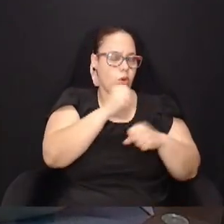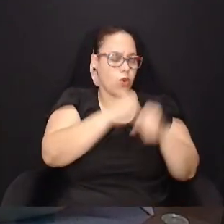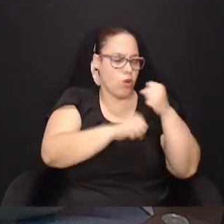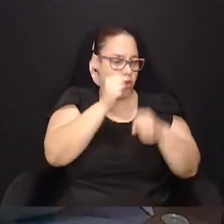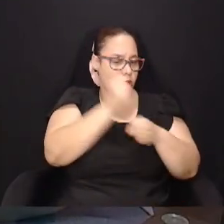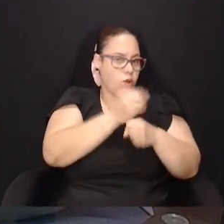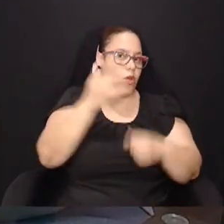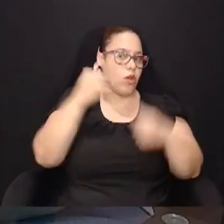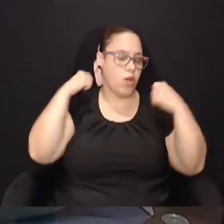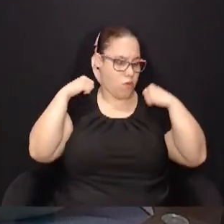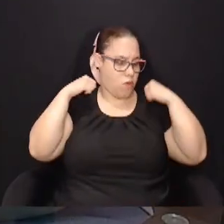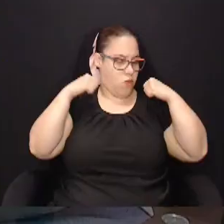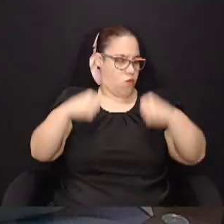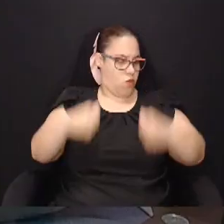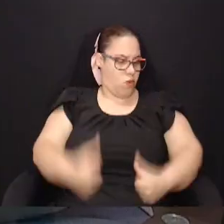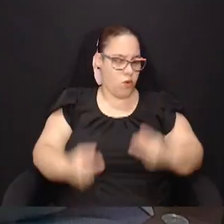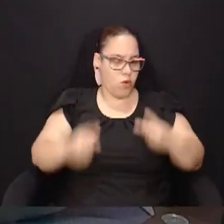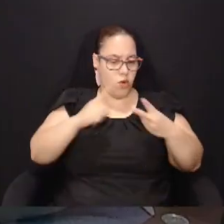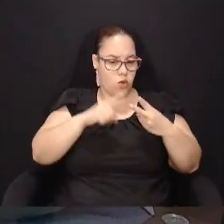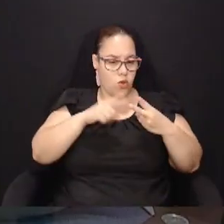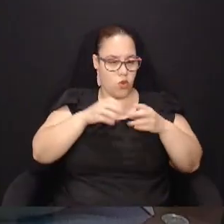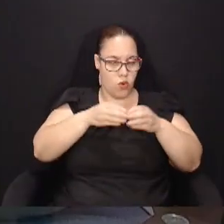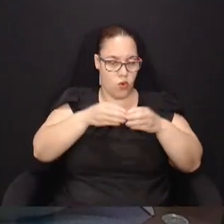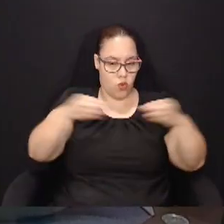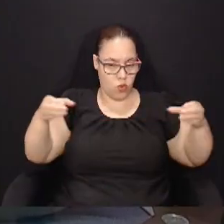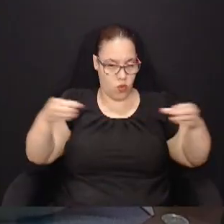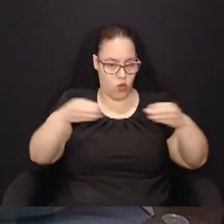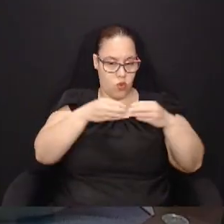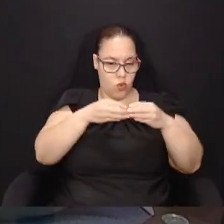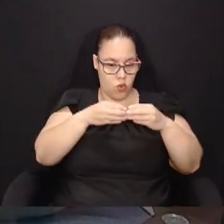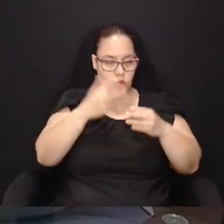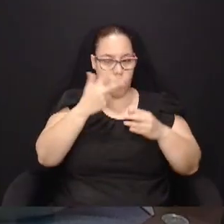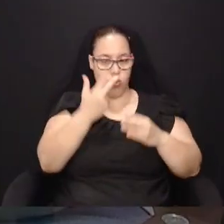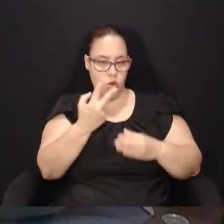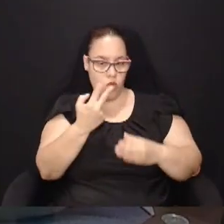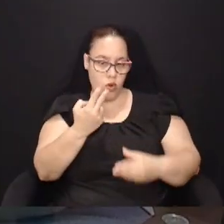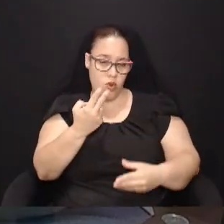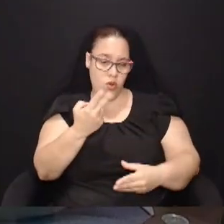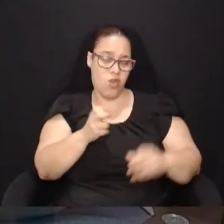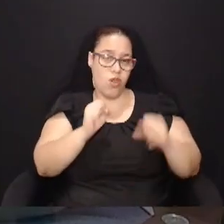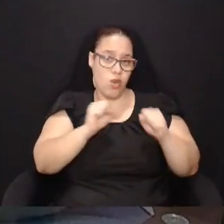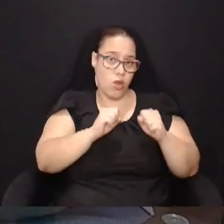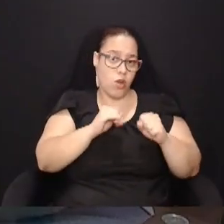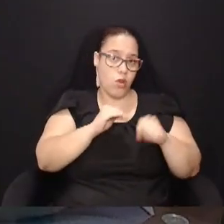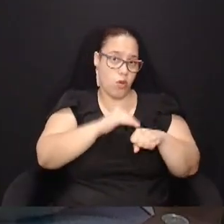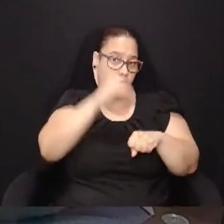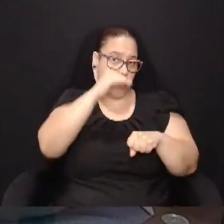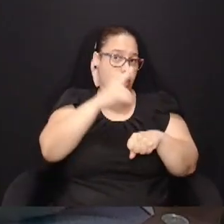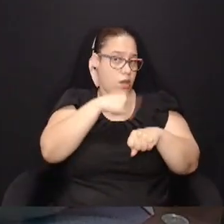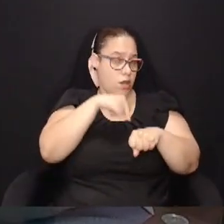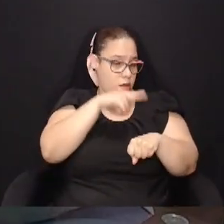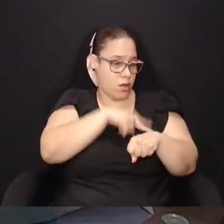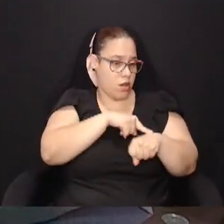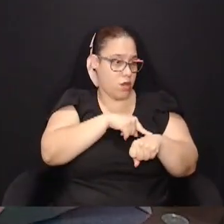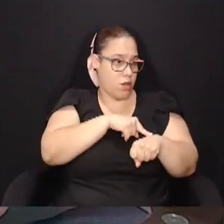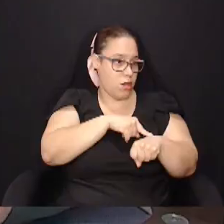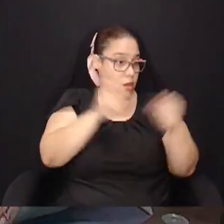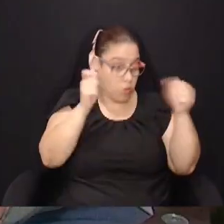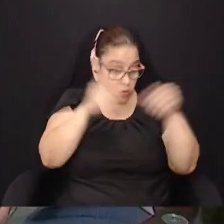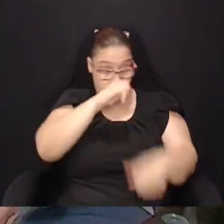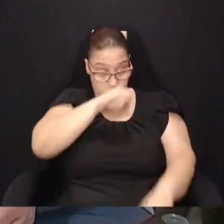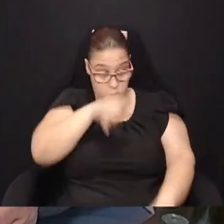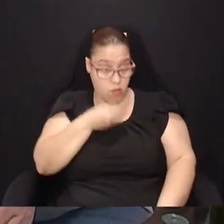mochila, estojo, tesoura, coisas que duram mais tempo, assim, se possível reaproveitar.